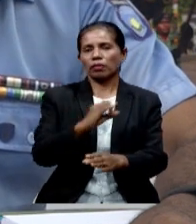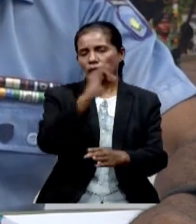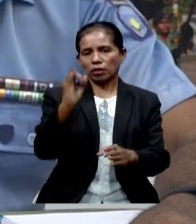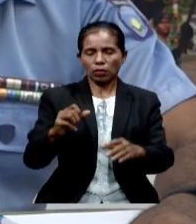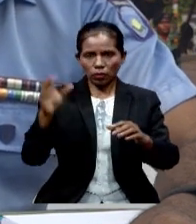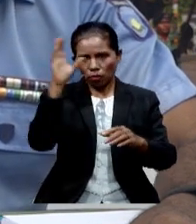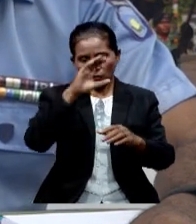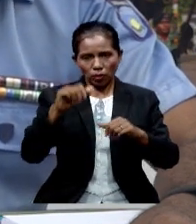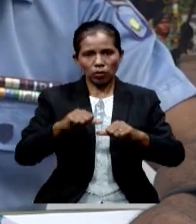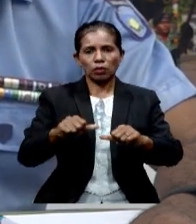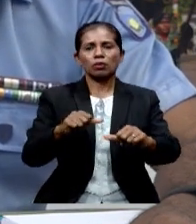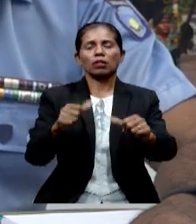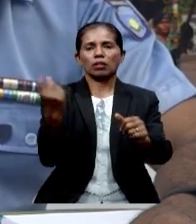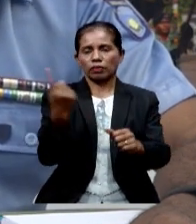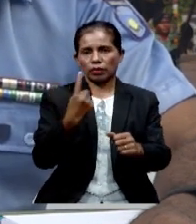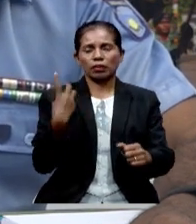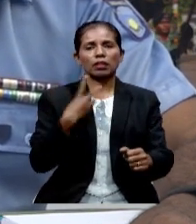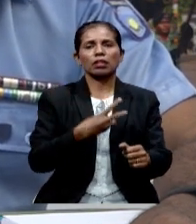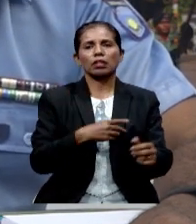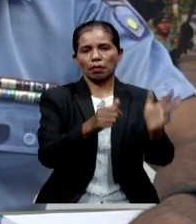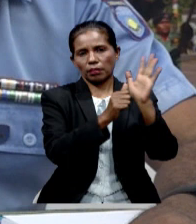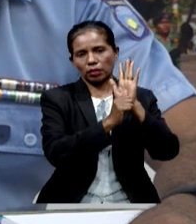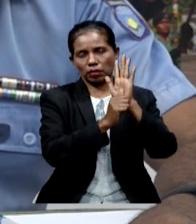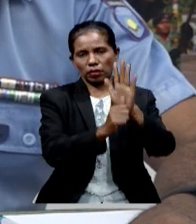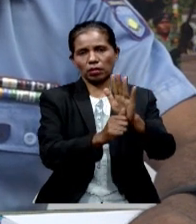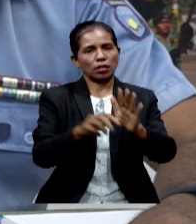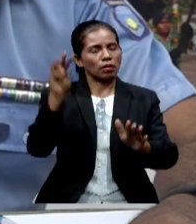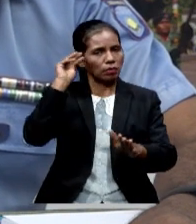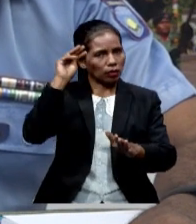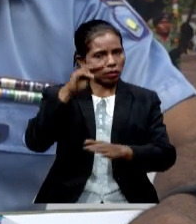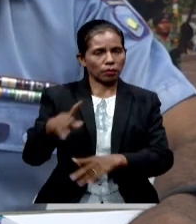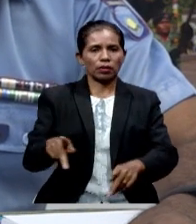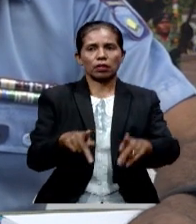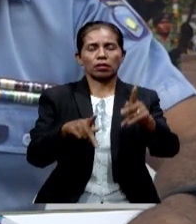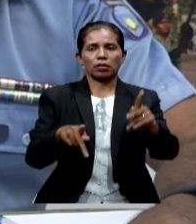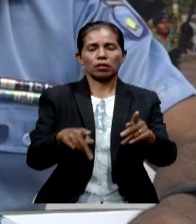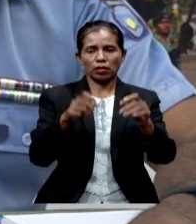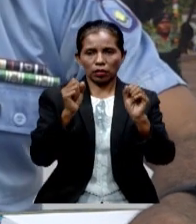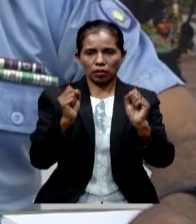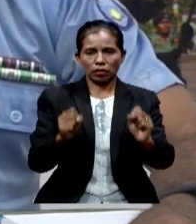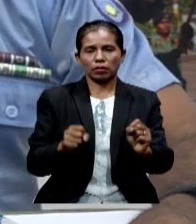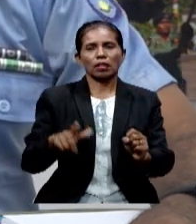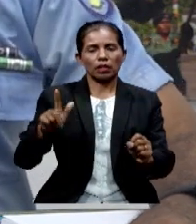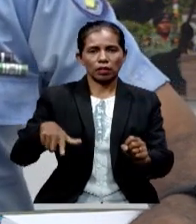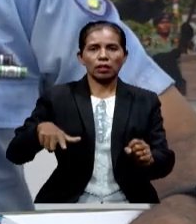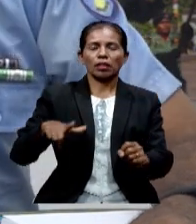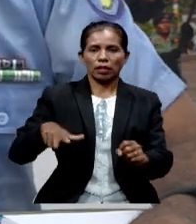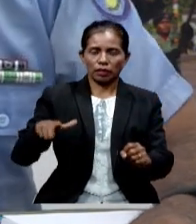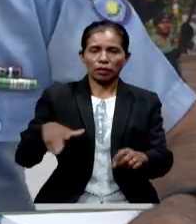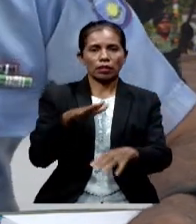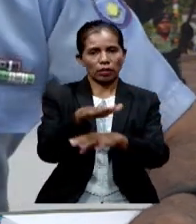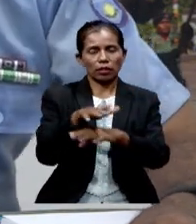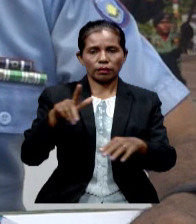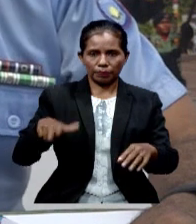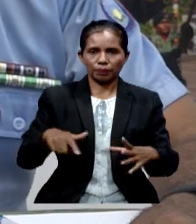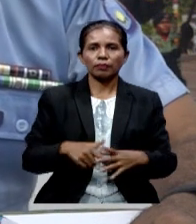fate ita se halo apresenta amba e ministério público se possível or se lo correct provisório ita